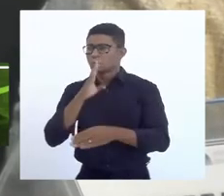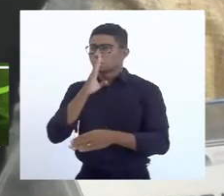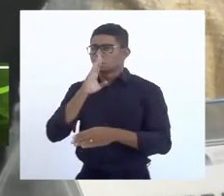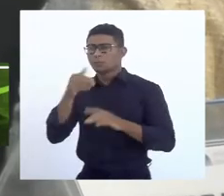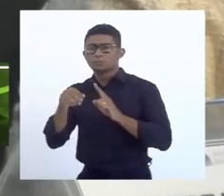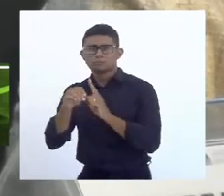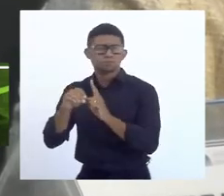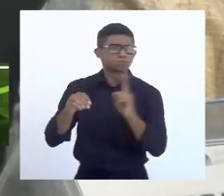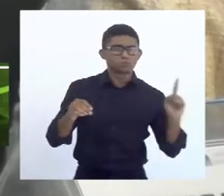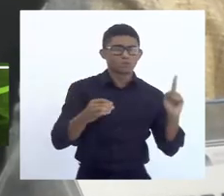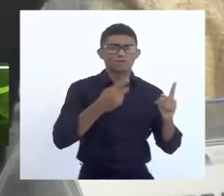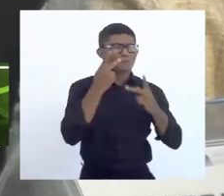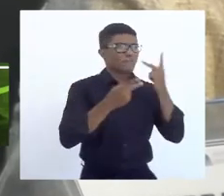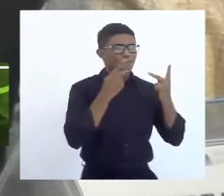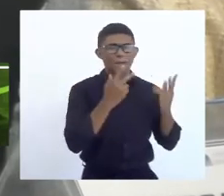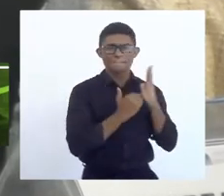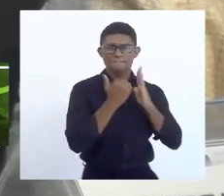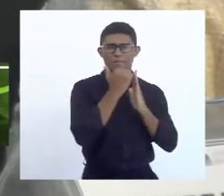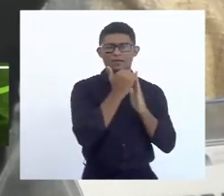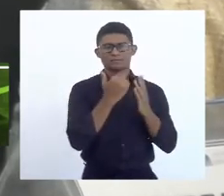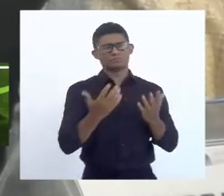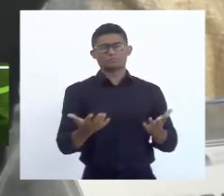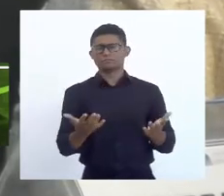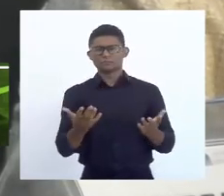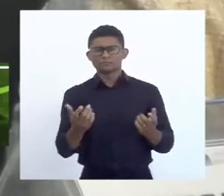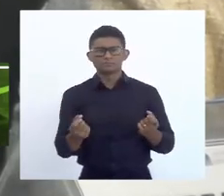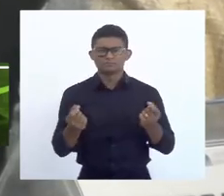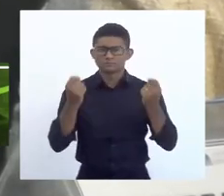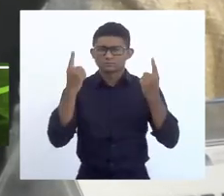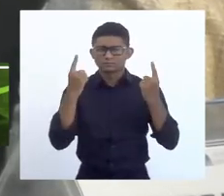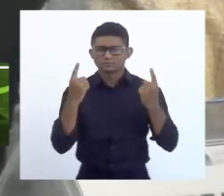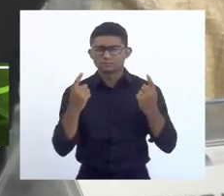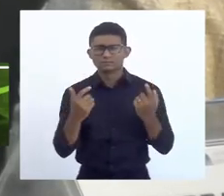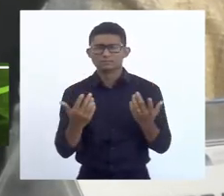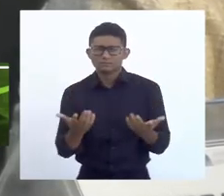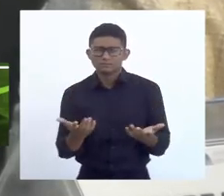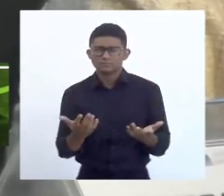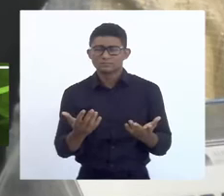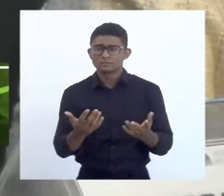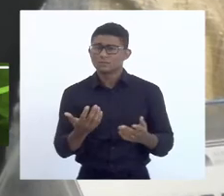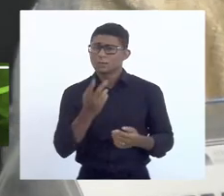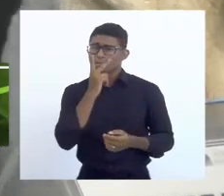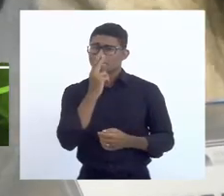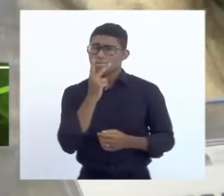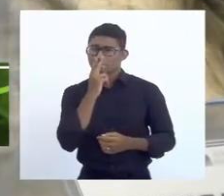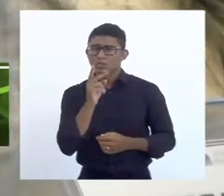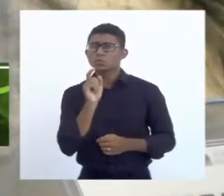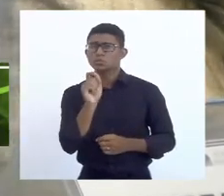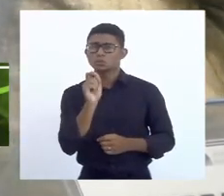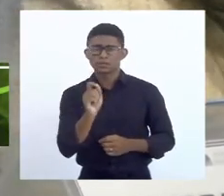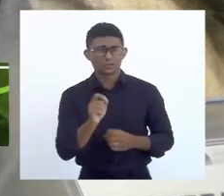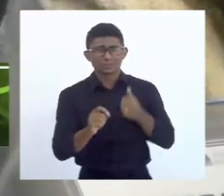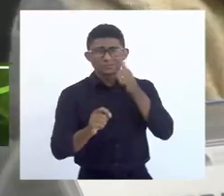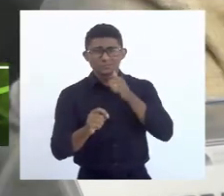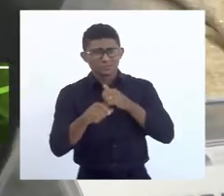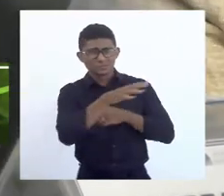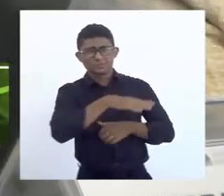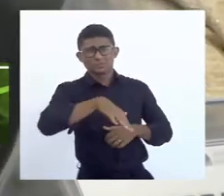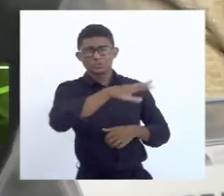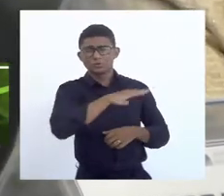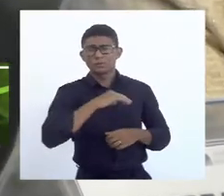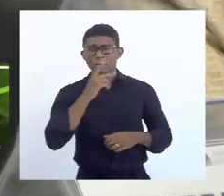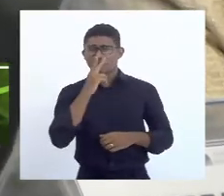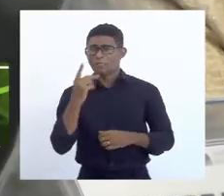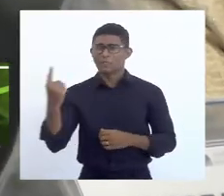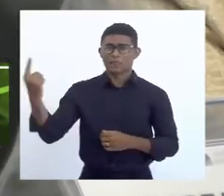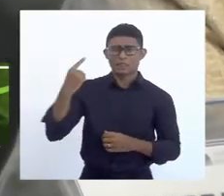Então, nós estamos falando de uma forma que vai silenciando e vai minando a